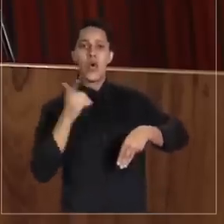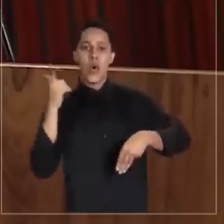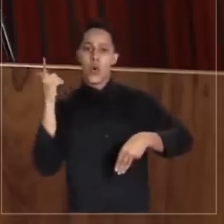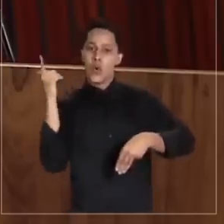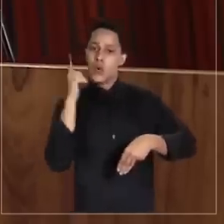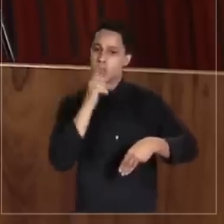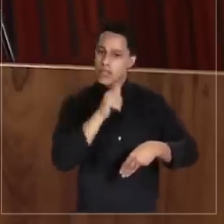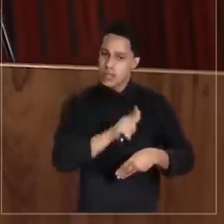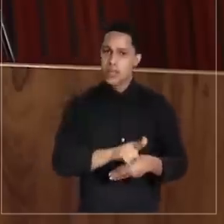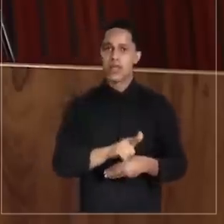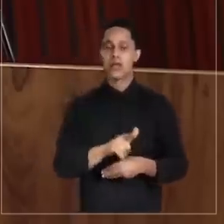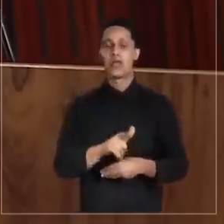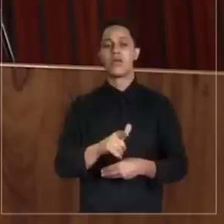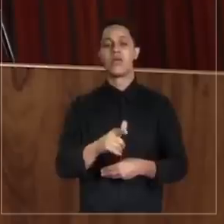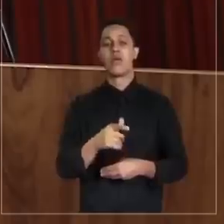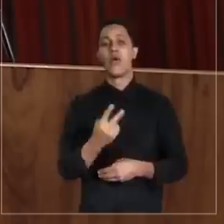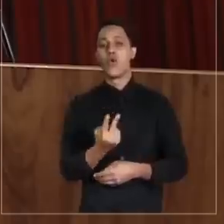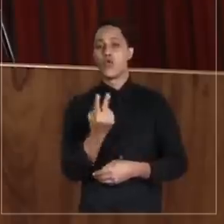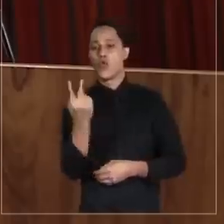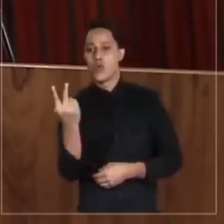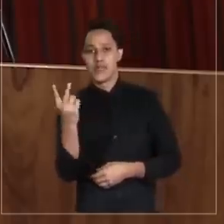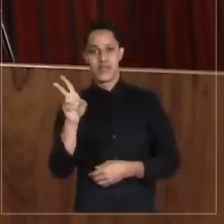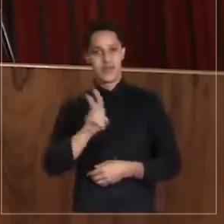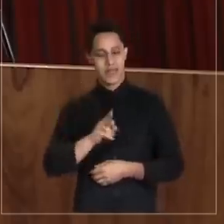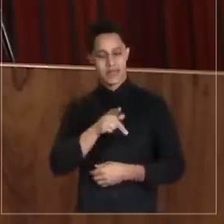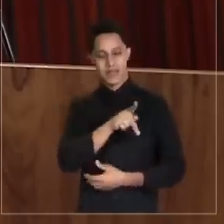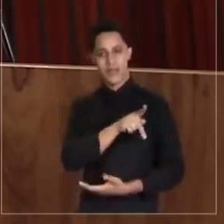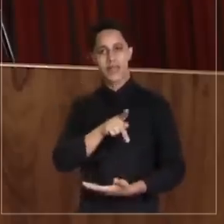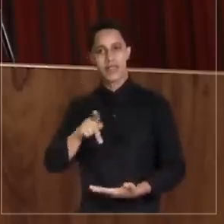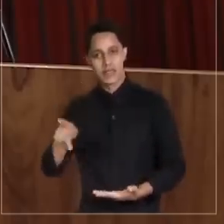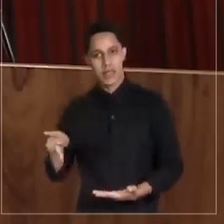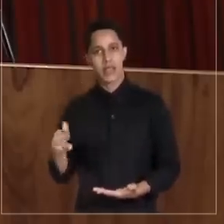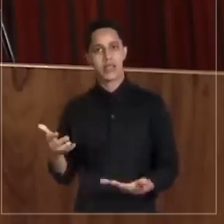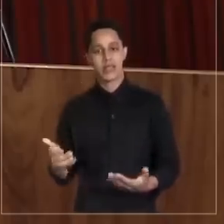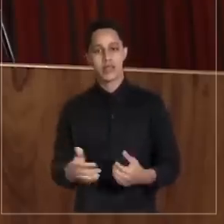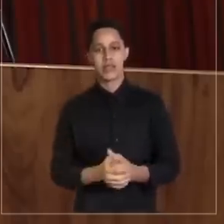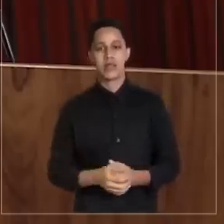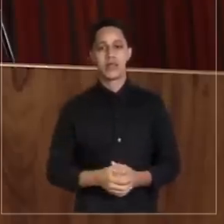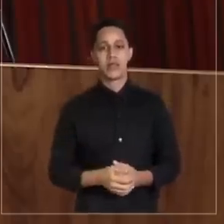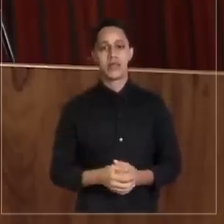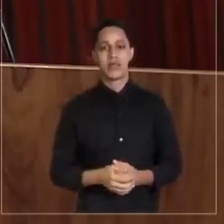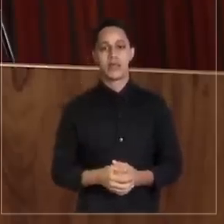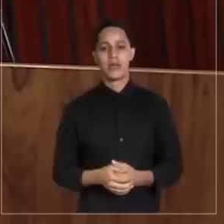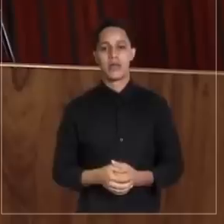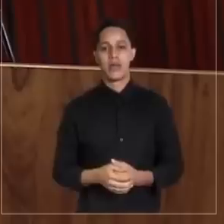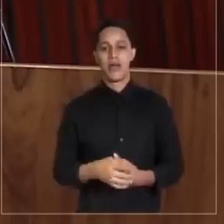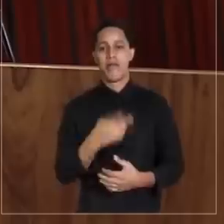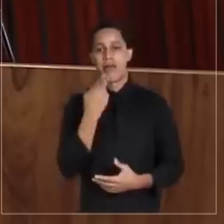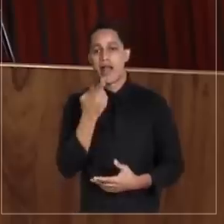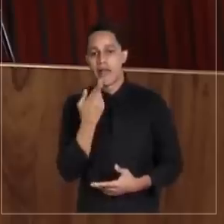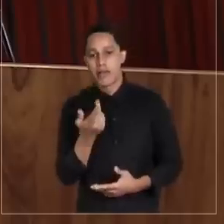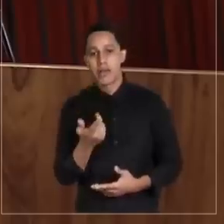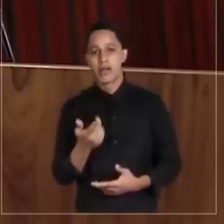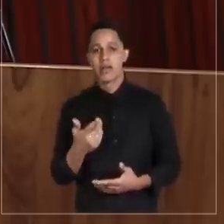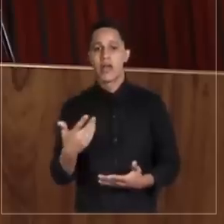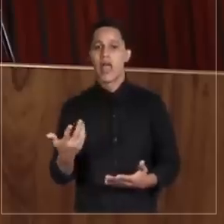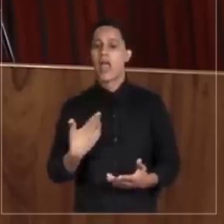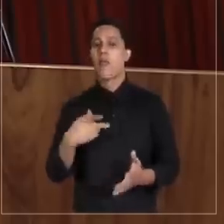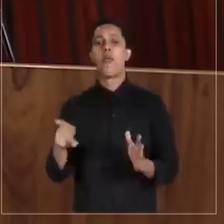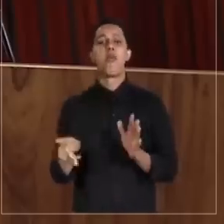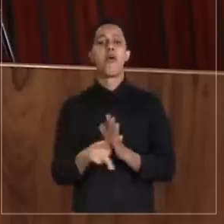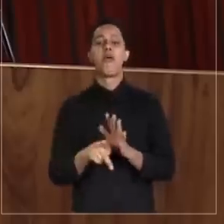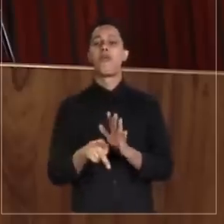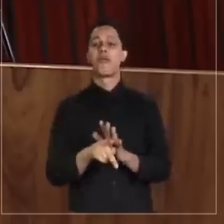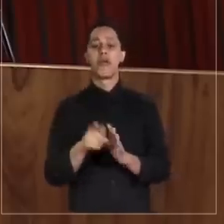casa, duas vezes presidente, um dos maiores brasileiros que nós temos, dizia: será